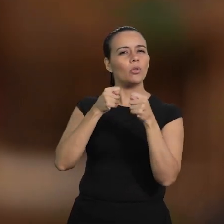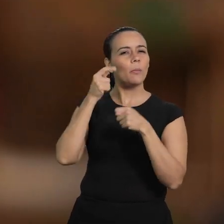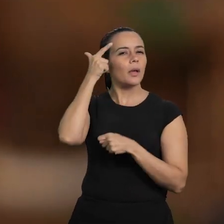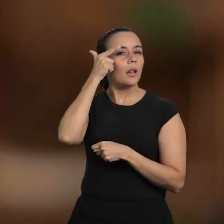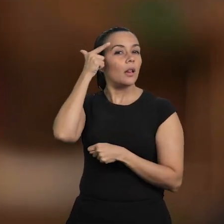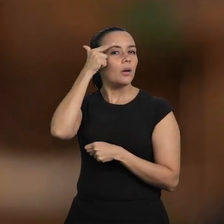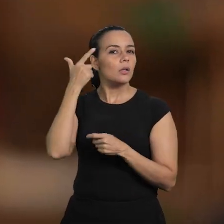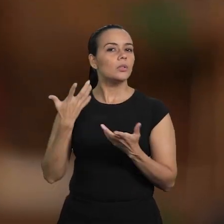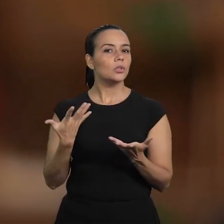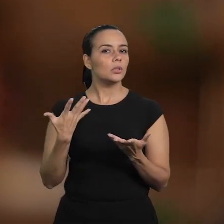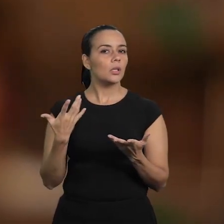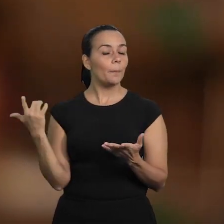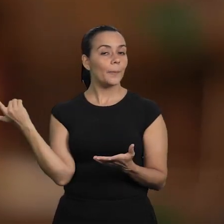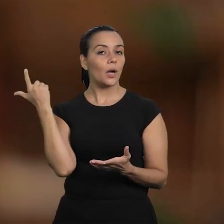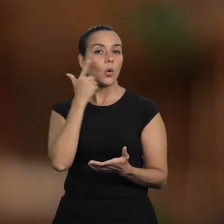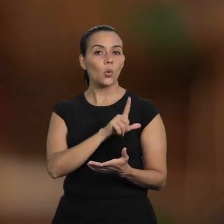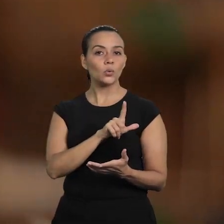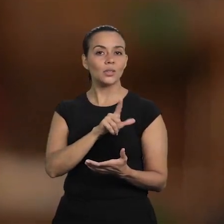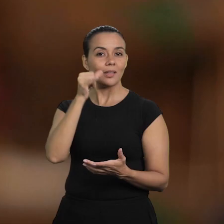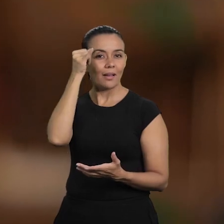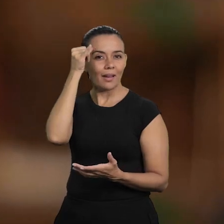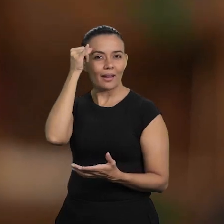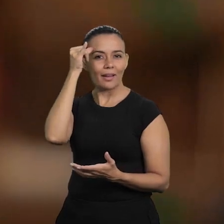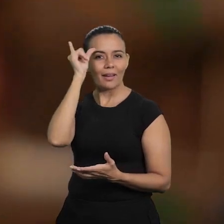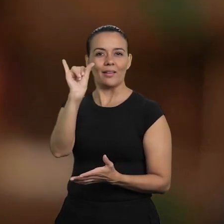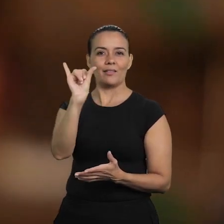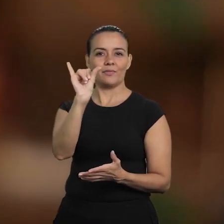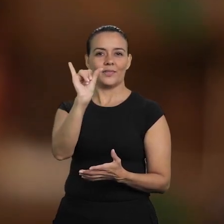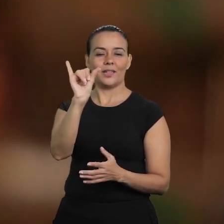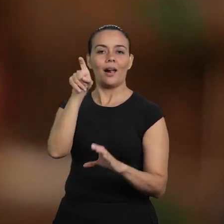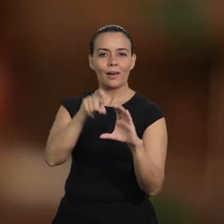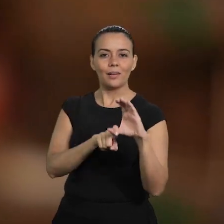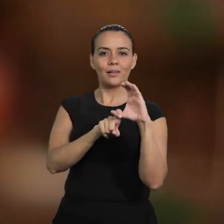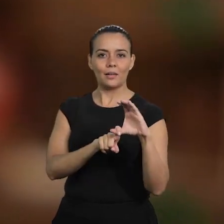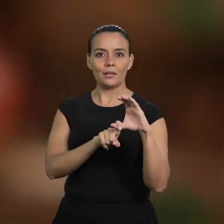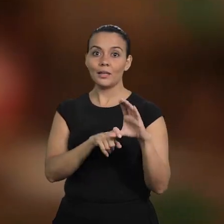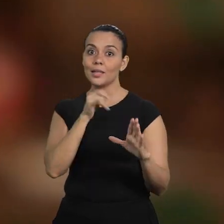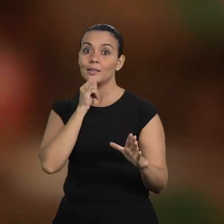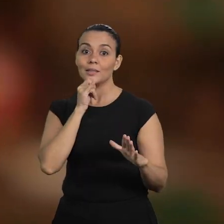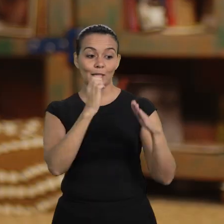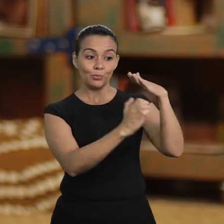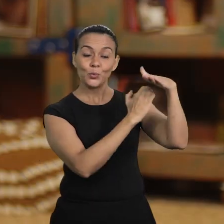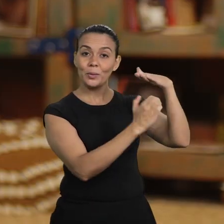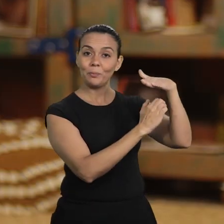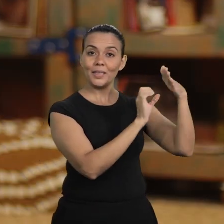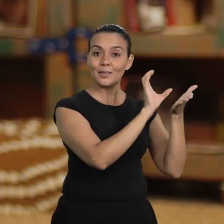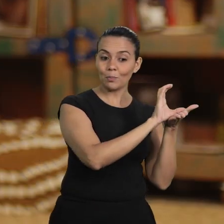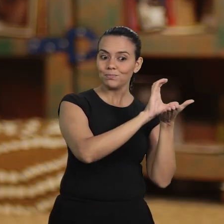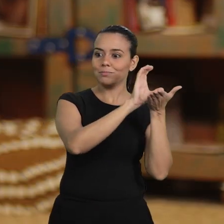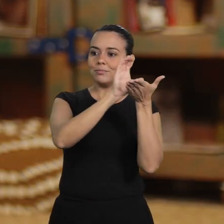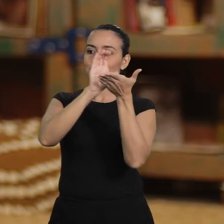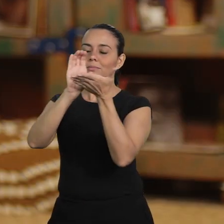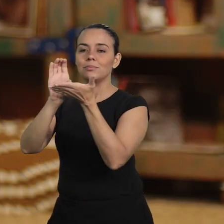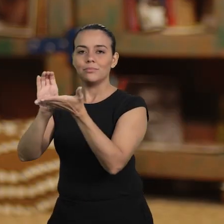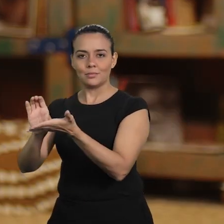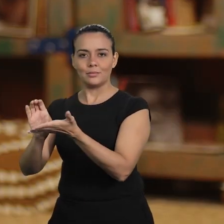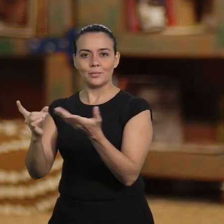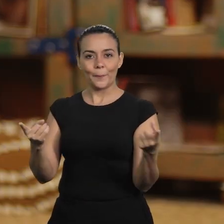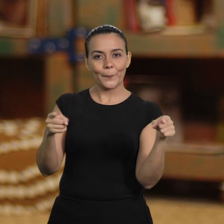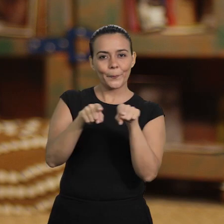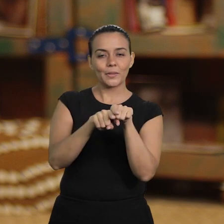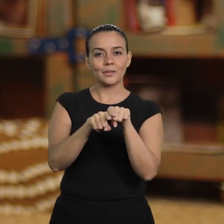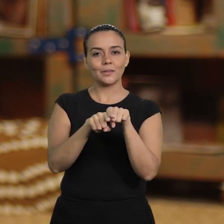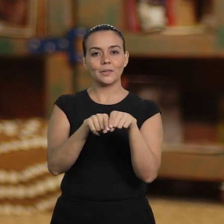lógica econômica faz com que eu acesse outros pools de capital, por exemplo, de investidores. E ao eu acessar esses